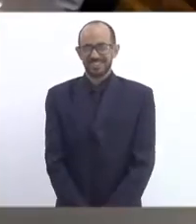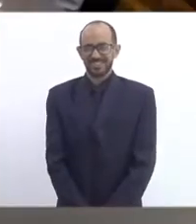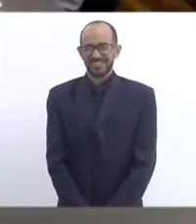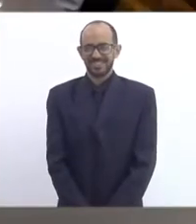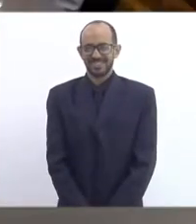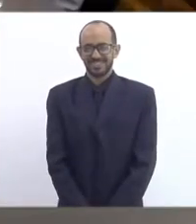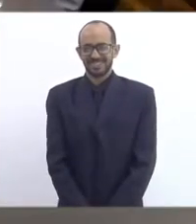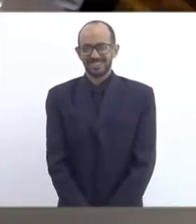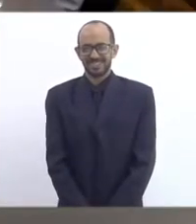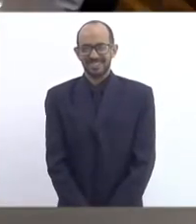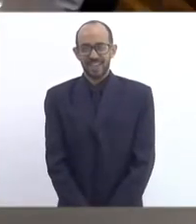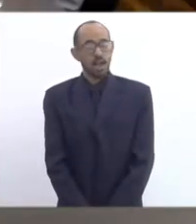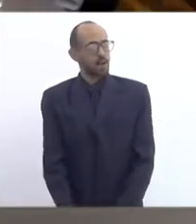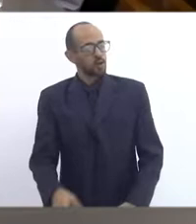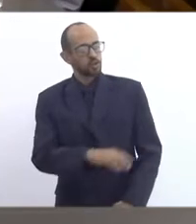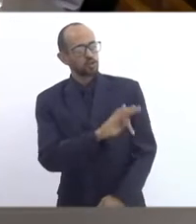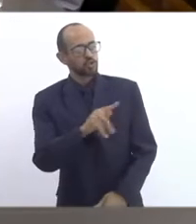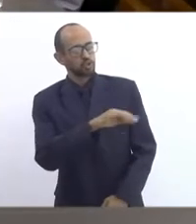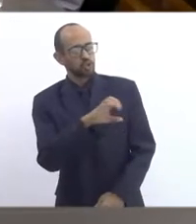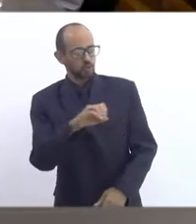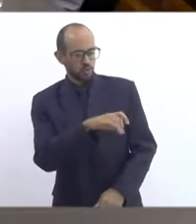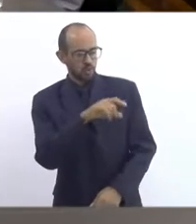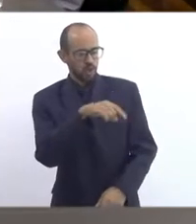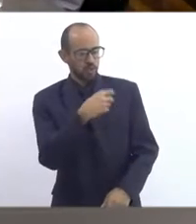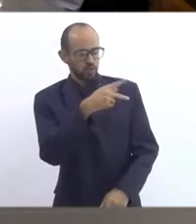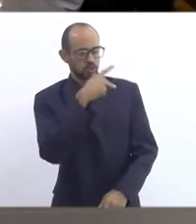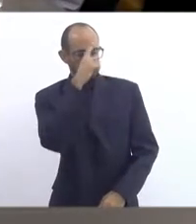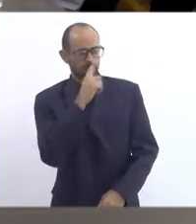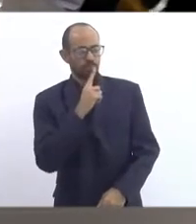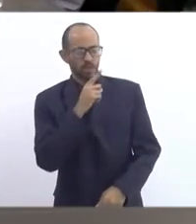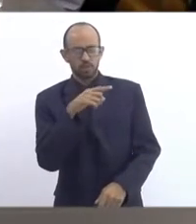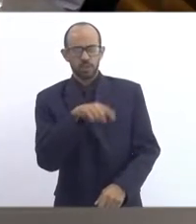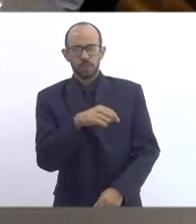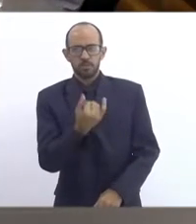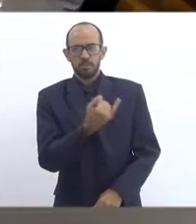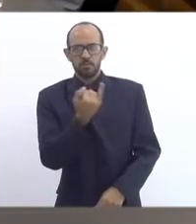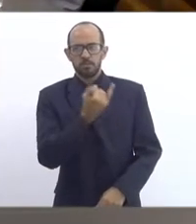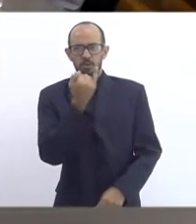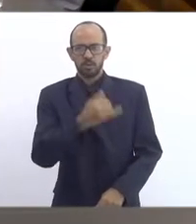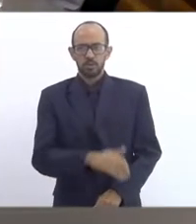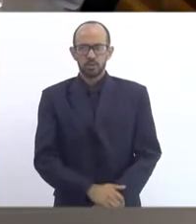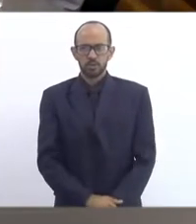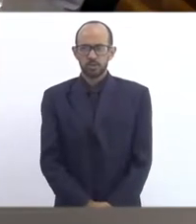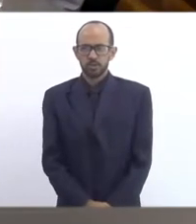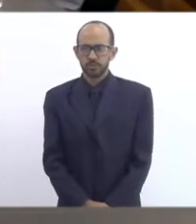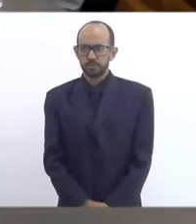Chico, a sua imagem é fundamental para nós, Chico Machado. Está gravada nas nossas retinas. Obrigado, presidente.